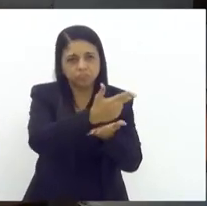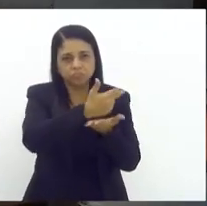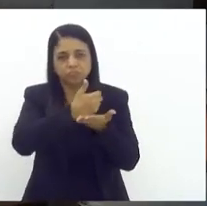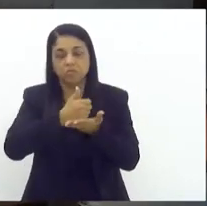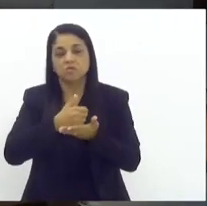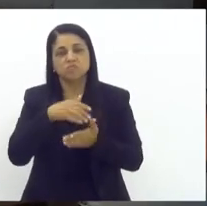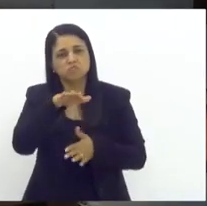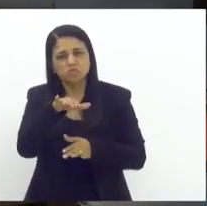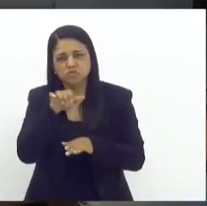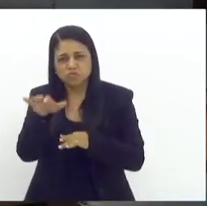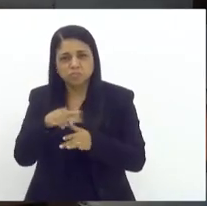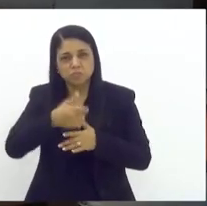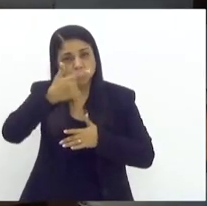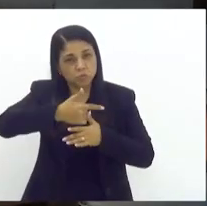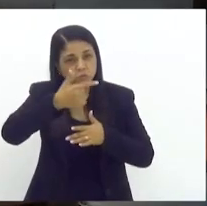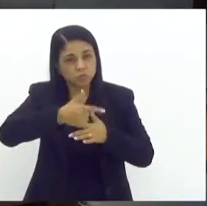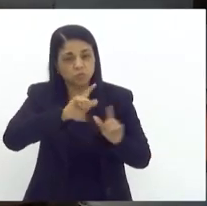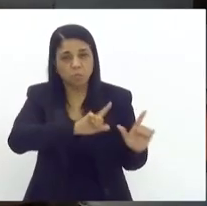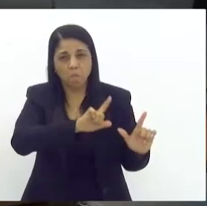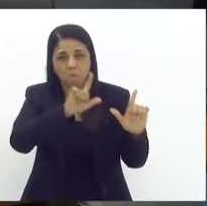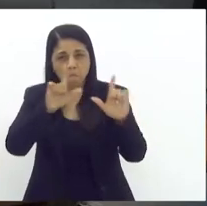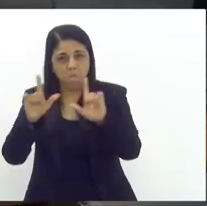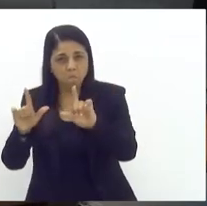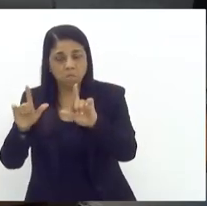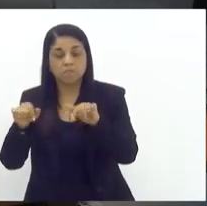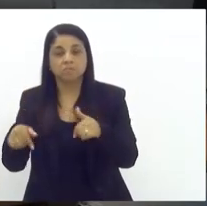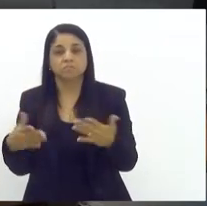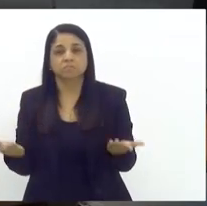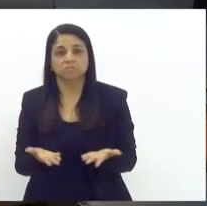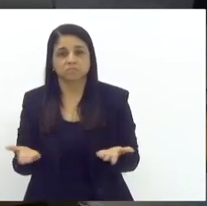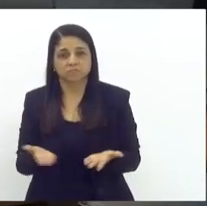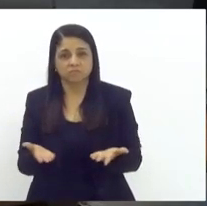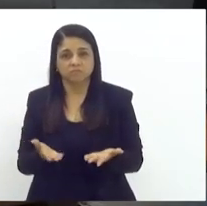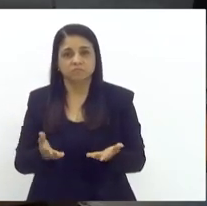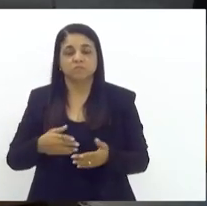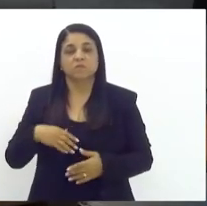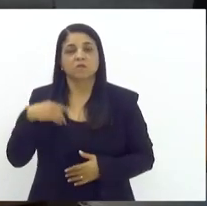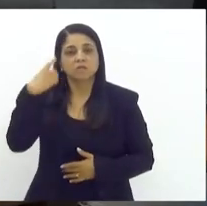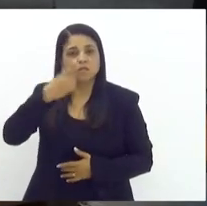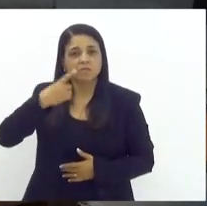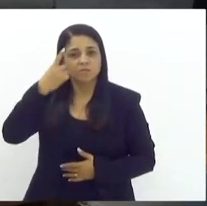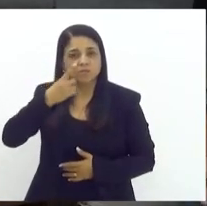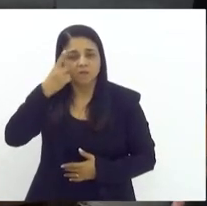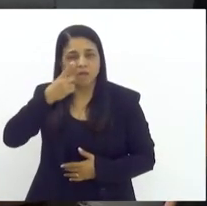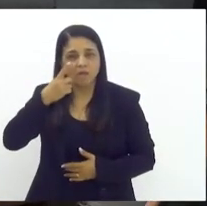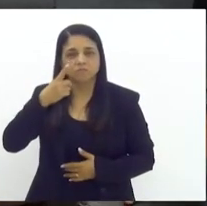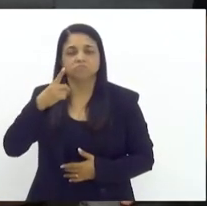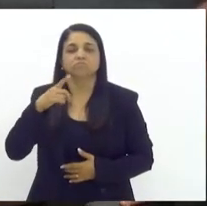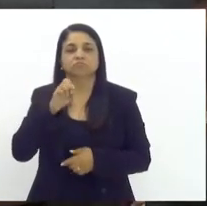painel o nosso deputado estadual Artur Monteiro